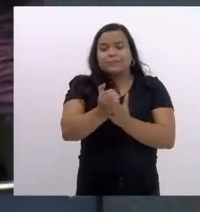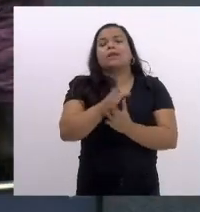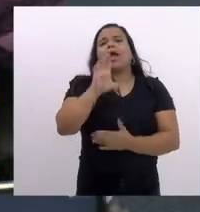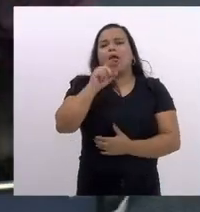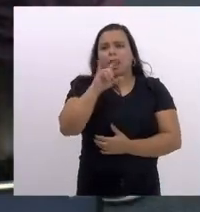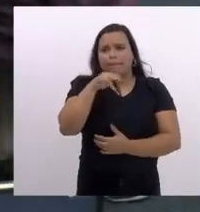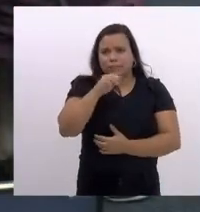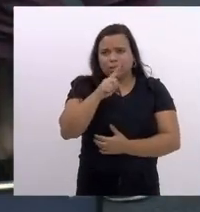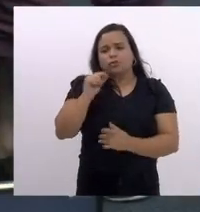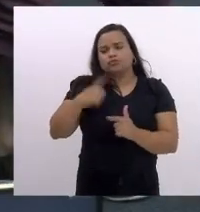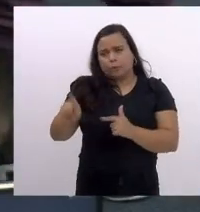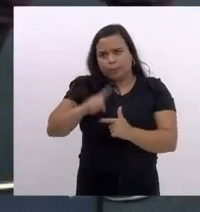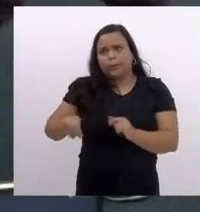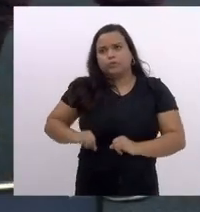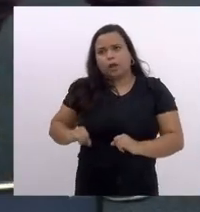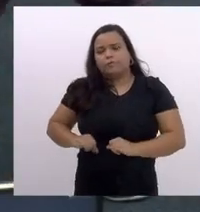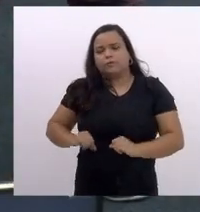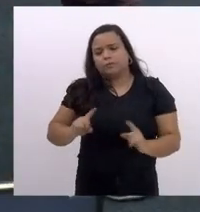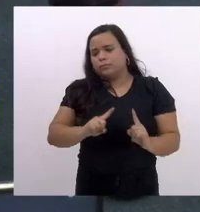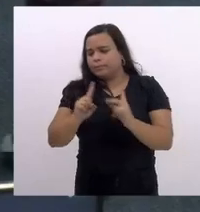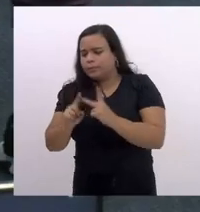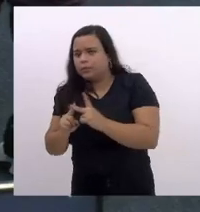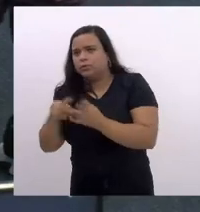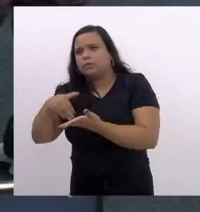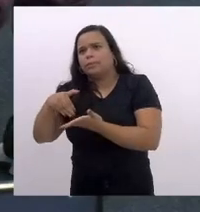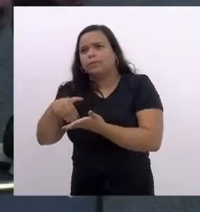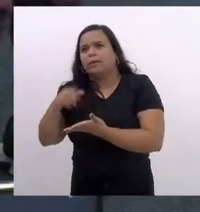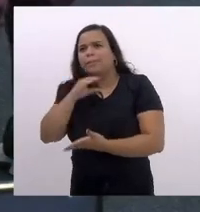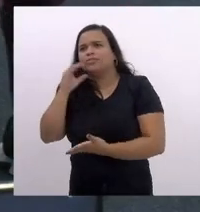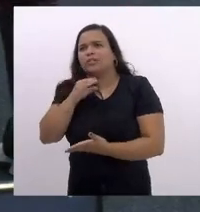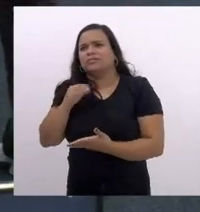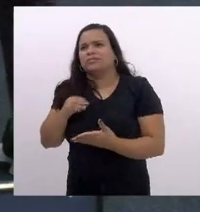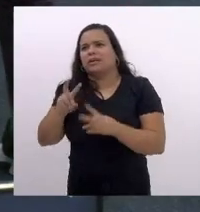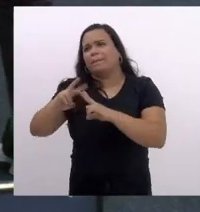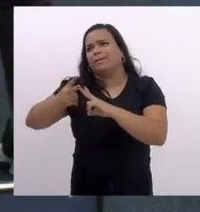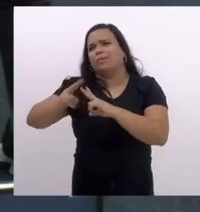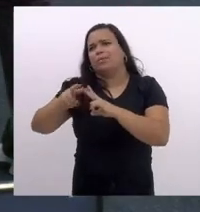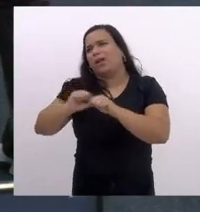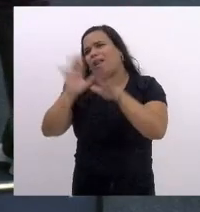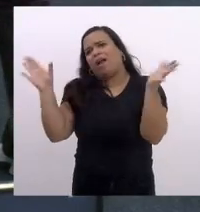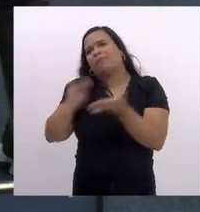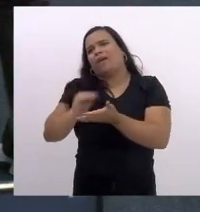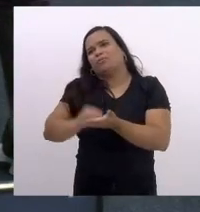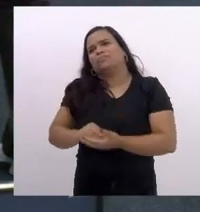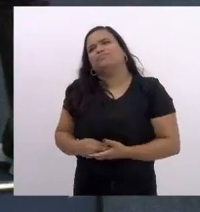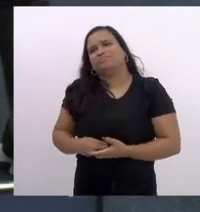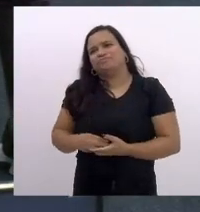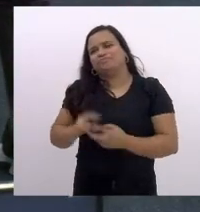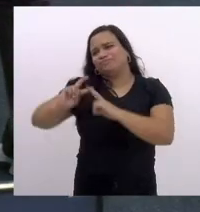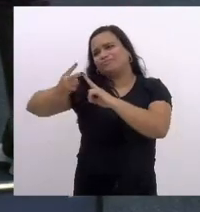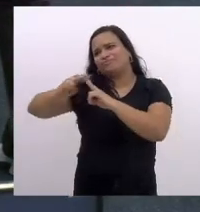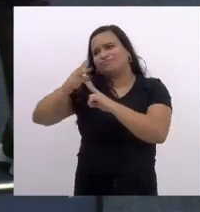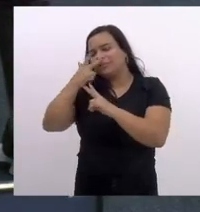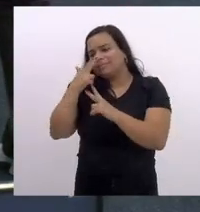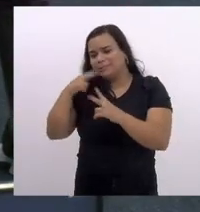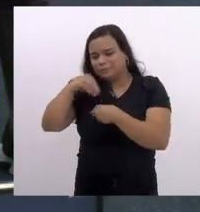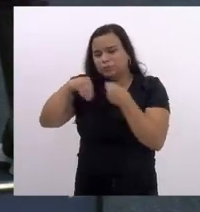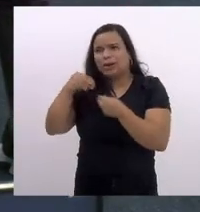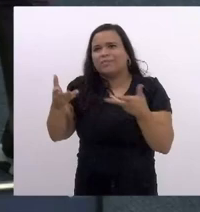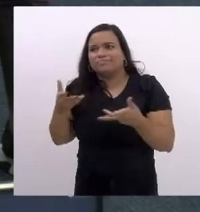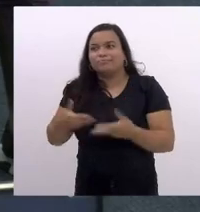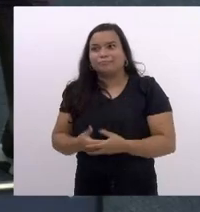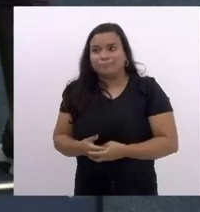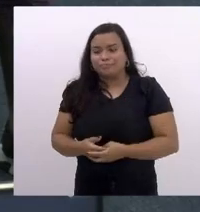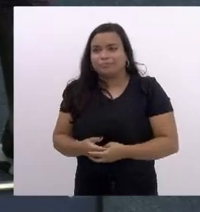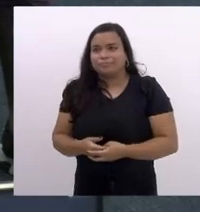para emergência também. Tem que ver o que a gente vai querer votar. Não ficou claro. Ficou, assim, no meio do caminho. É só a gente